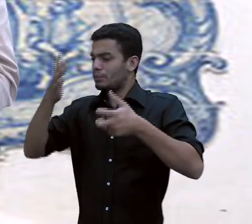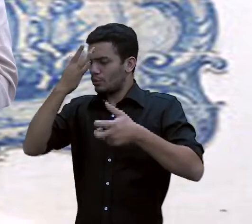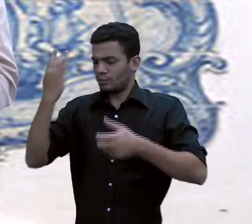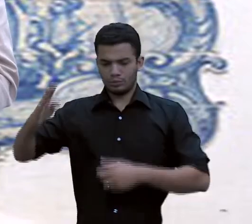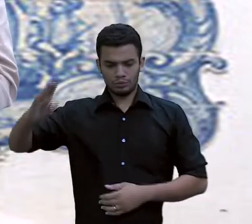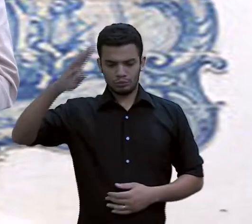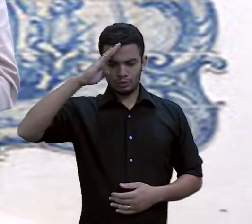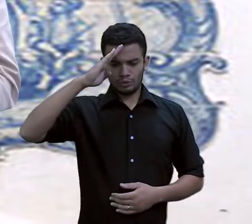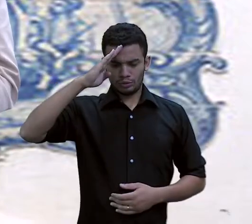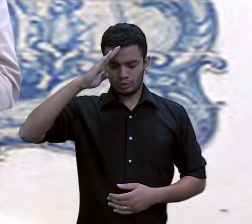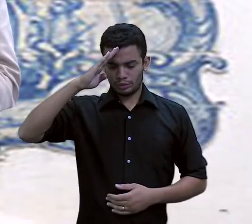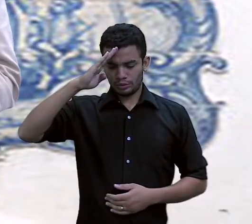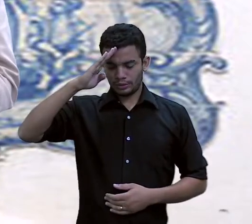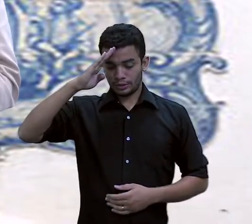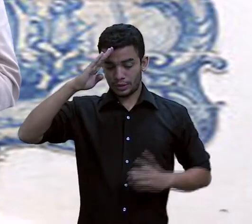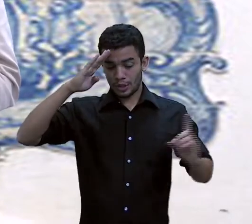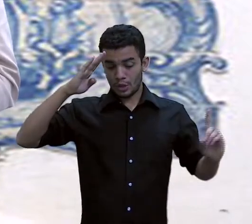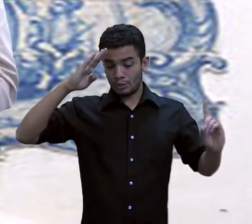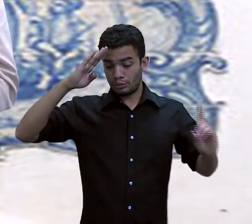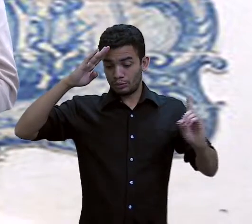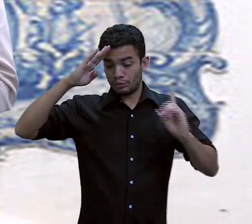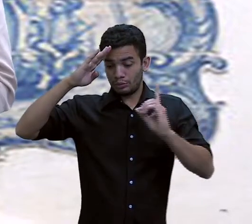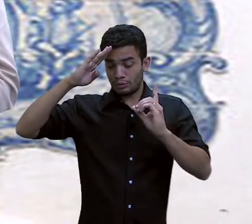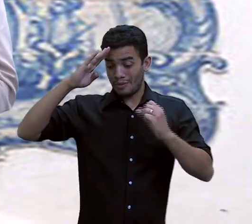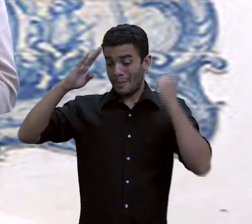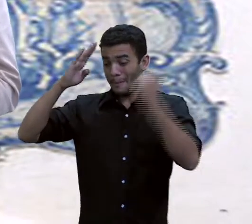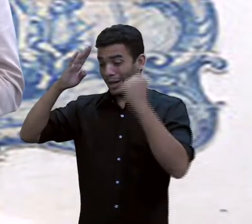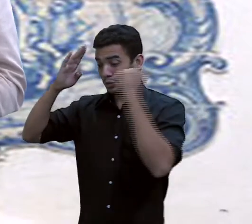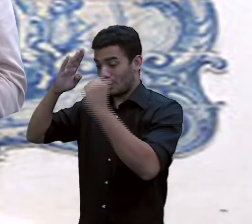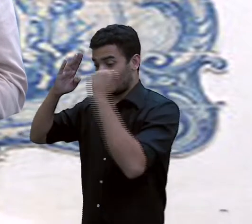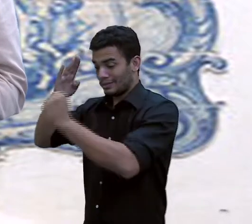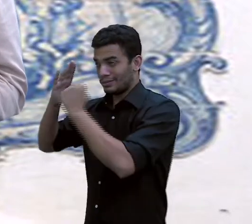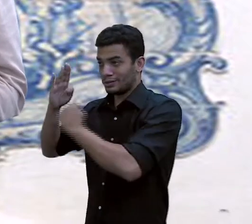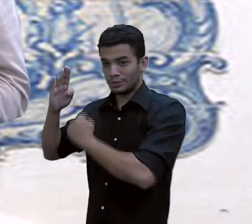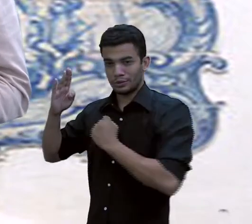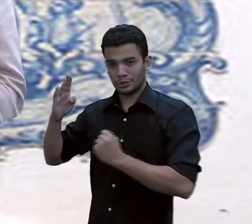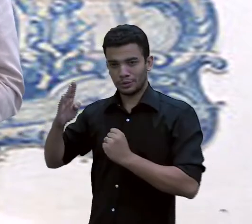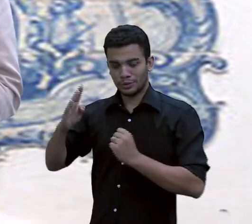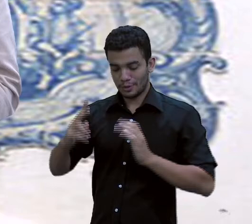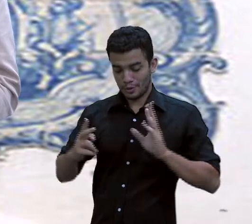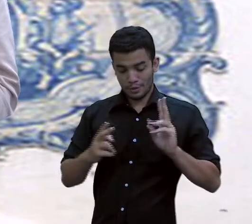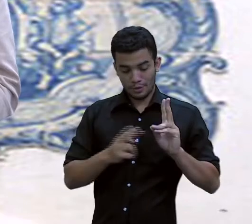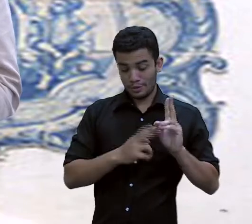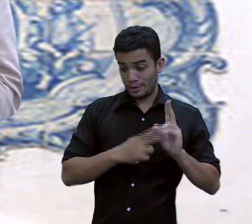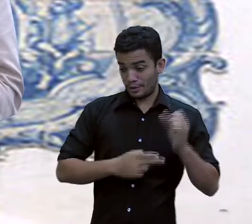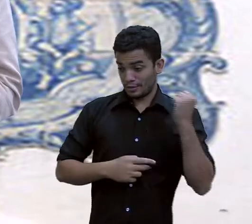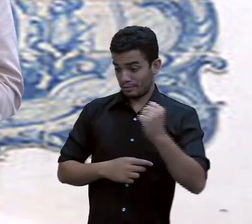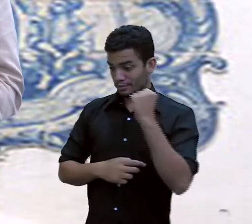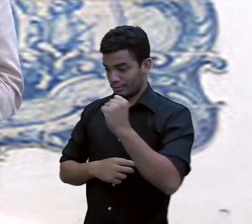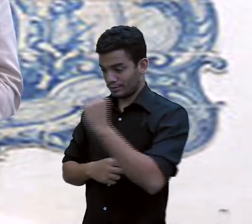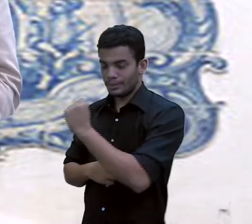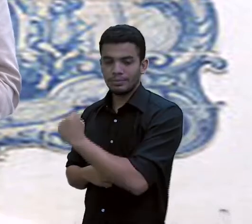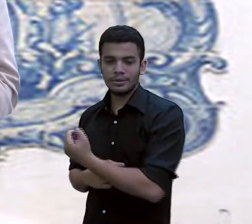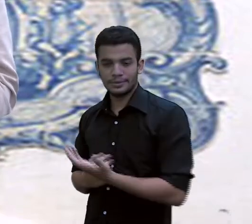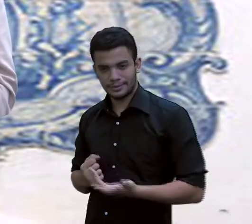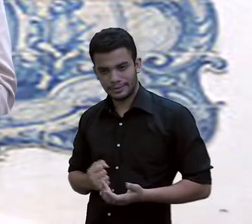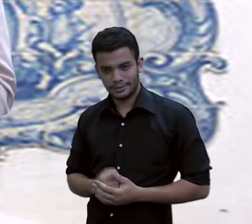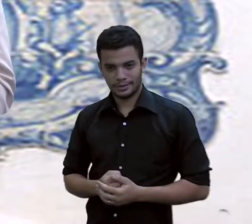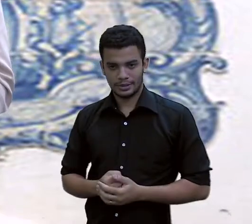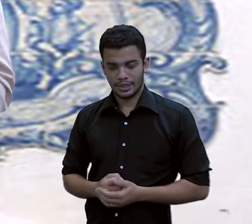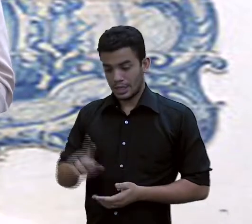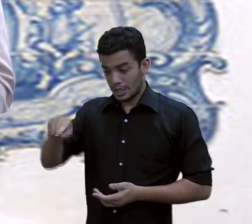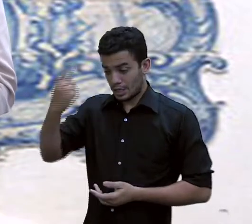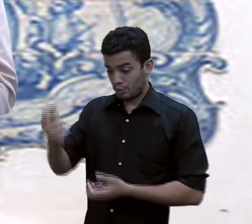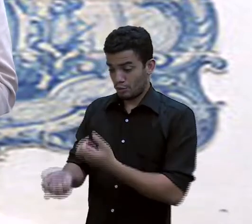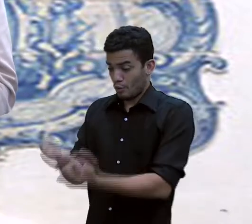A recém-nascida colônia foi saqueada e incendiada em horas. Dom Manuel acabou seus